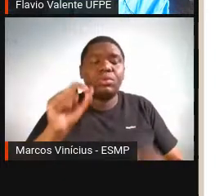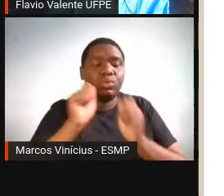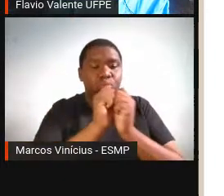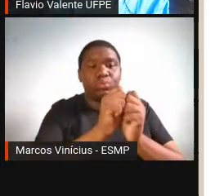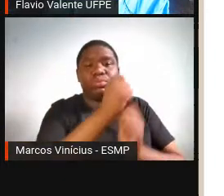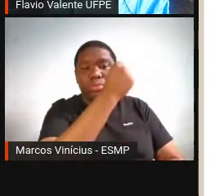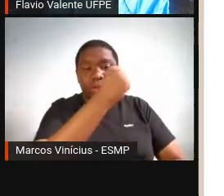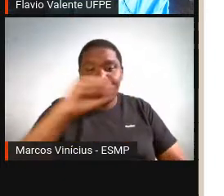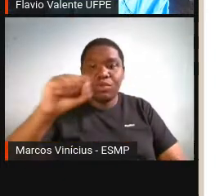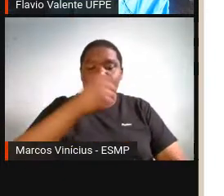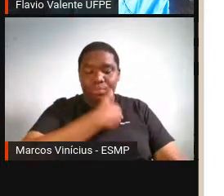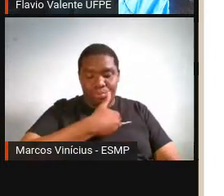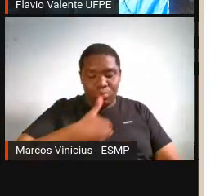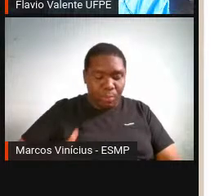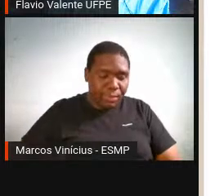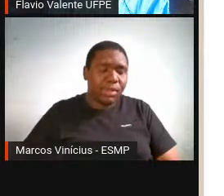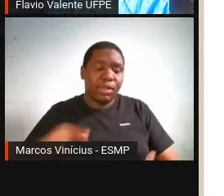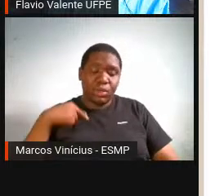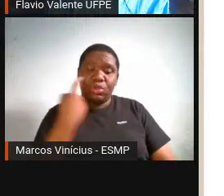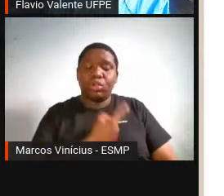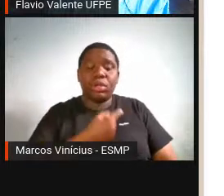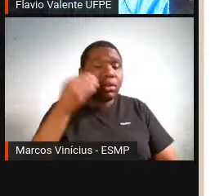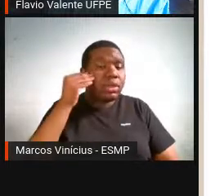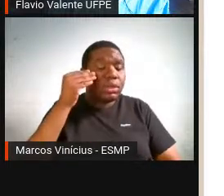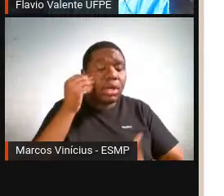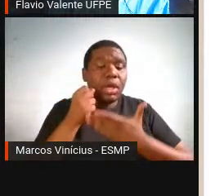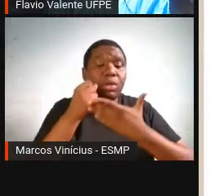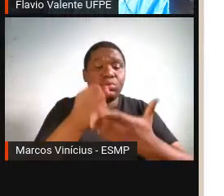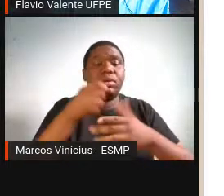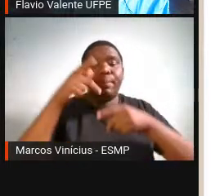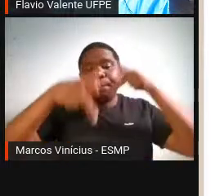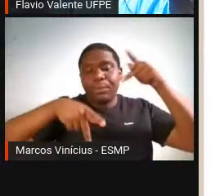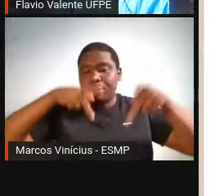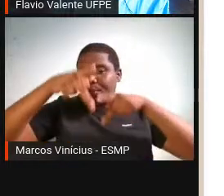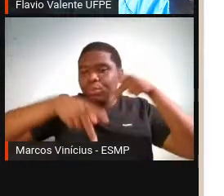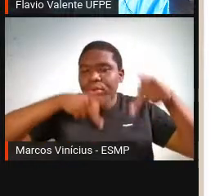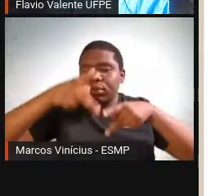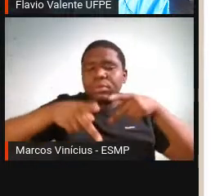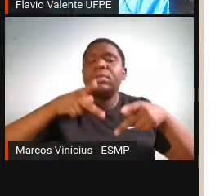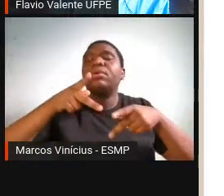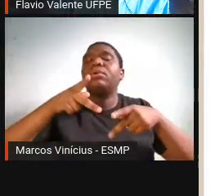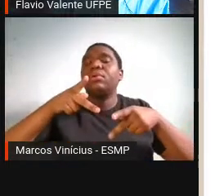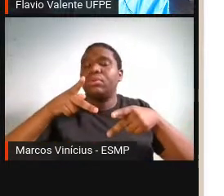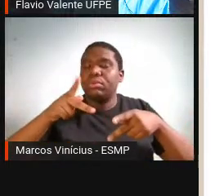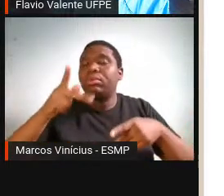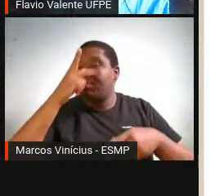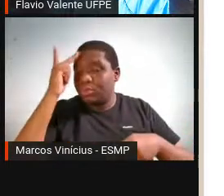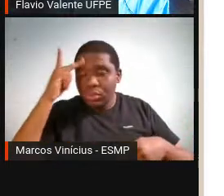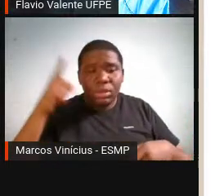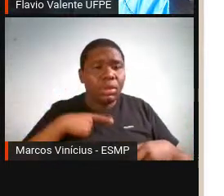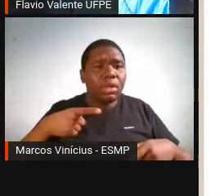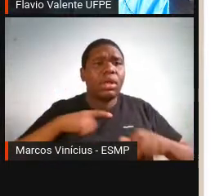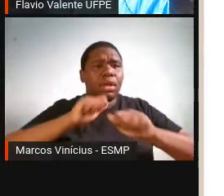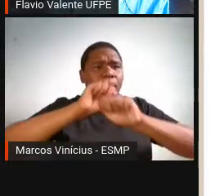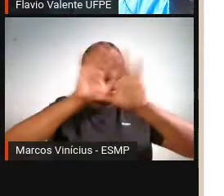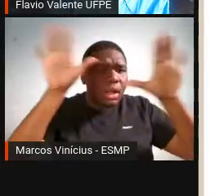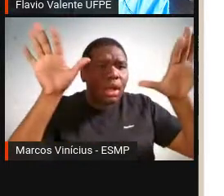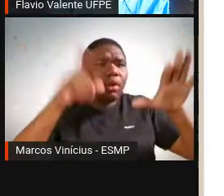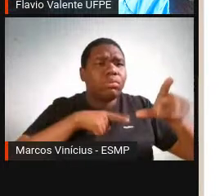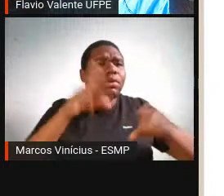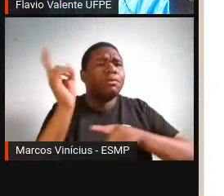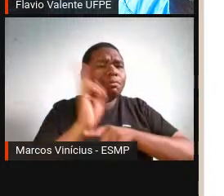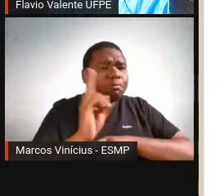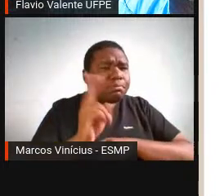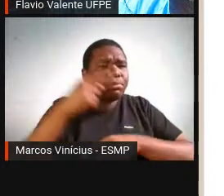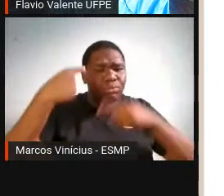Pública, colaborar com a população para que a gente consiga fazer uma exigibilidade clara, monitoramento das políticas